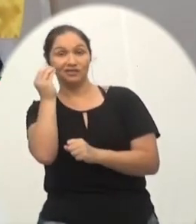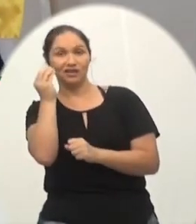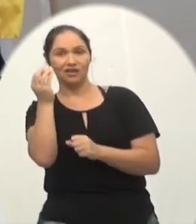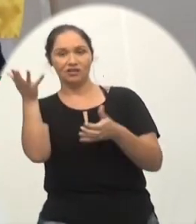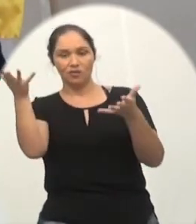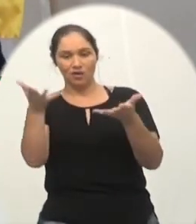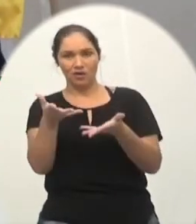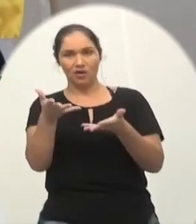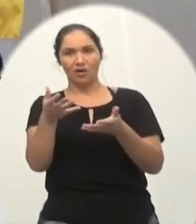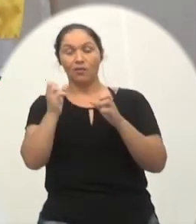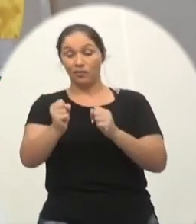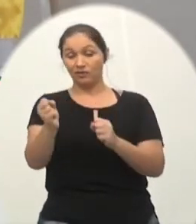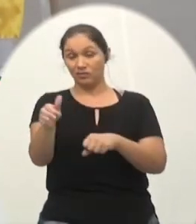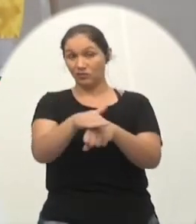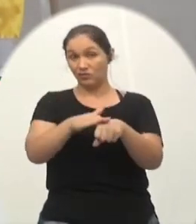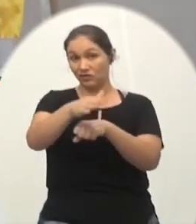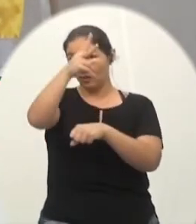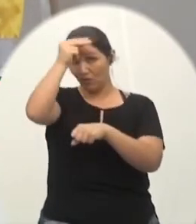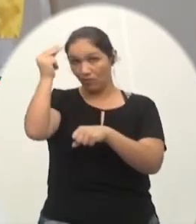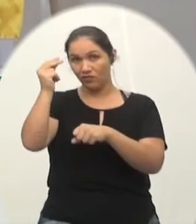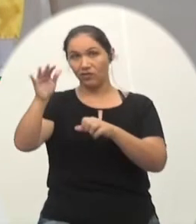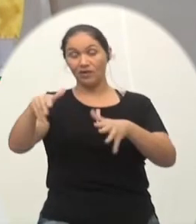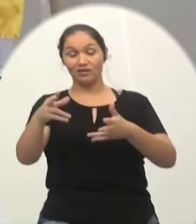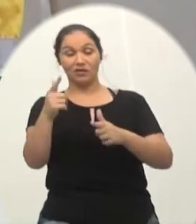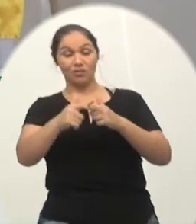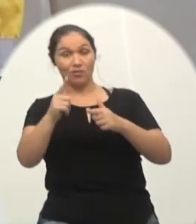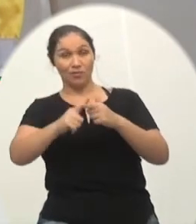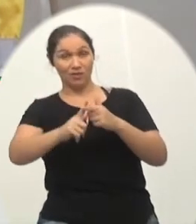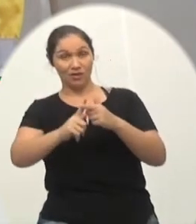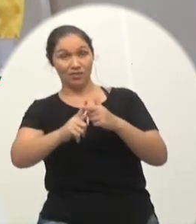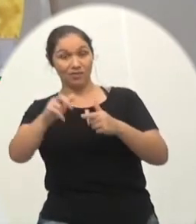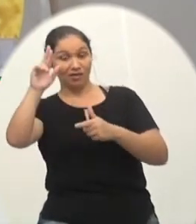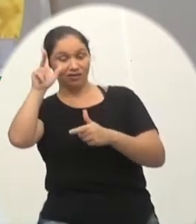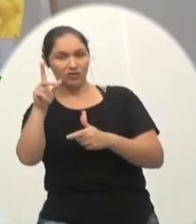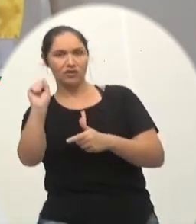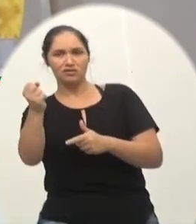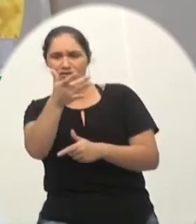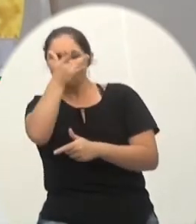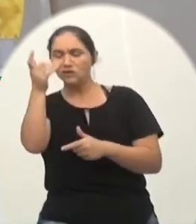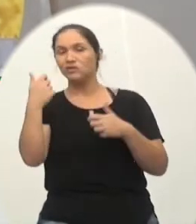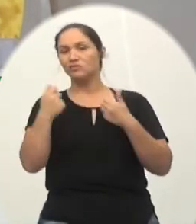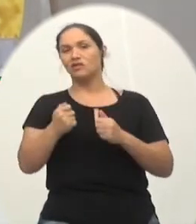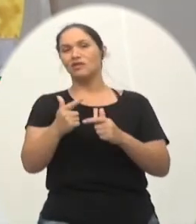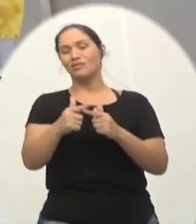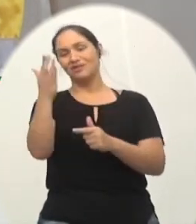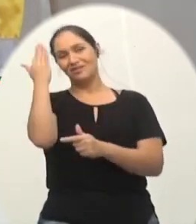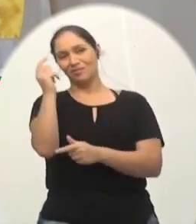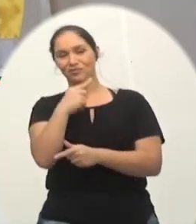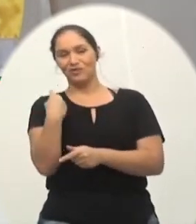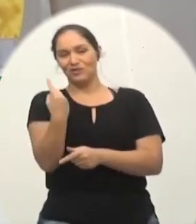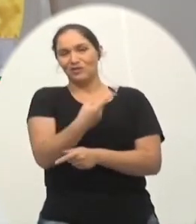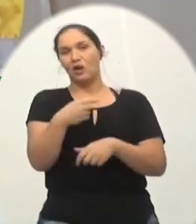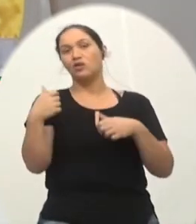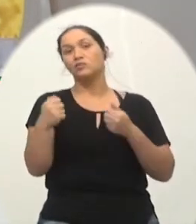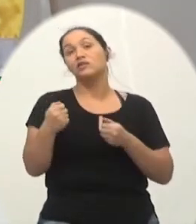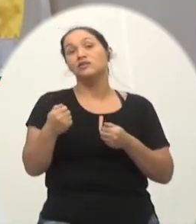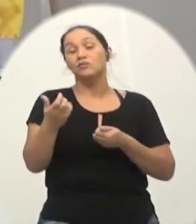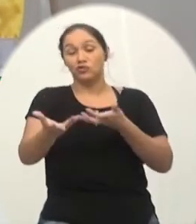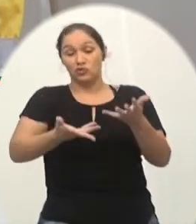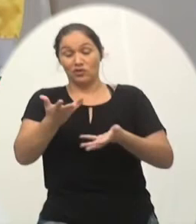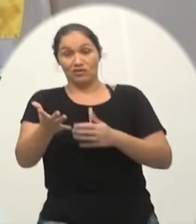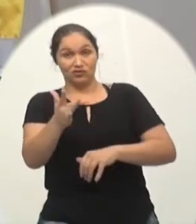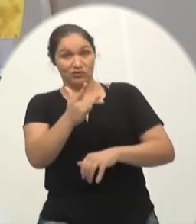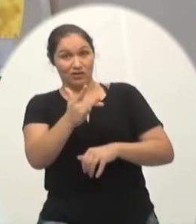precisam? Por que não? A gente sabe que a gente, quando precisa de uma consulta, a gente vai atrás, a gente vai conseguir. Nós